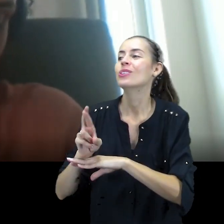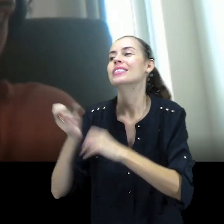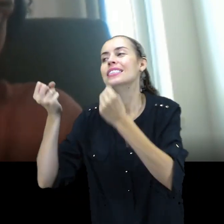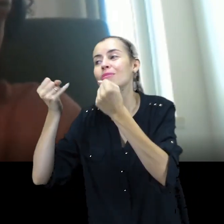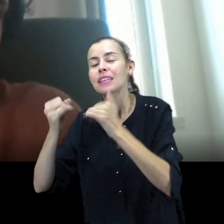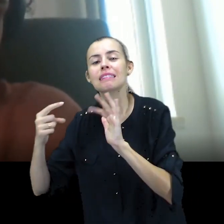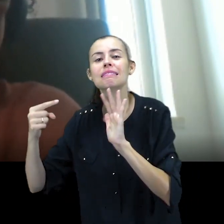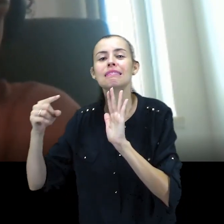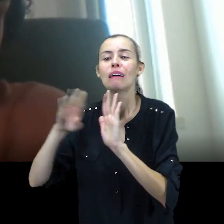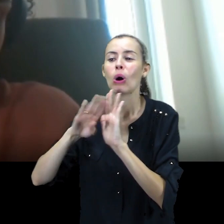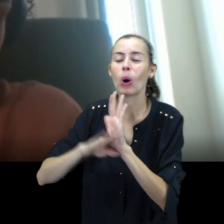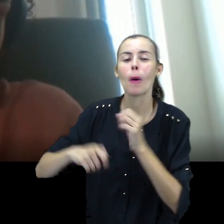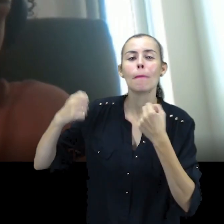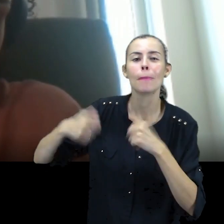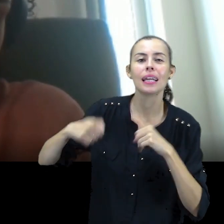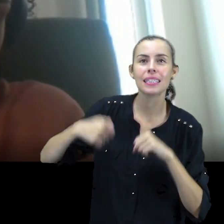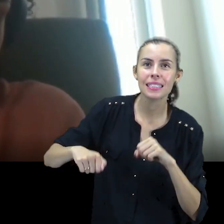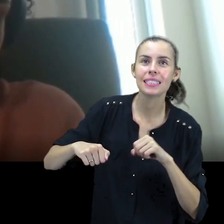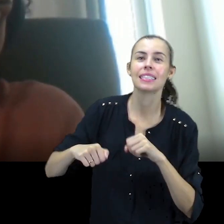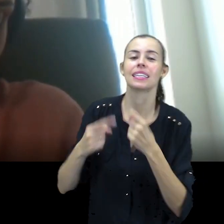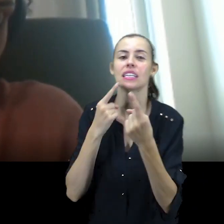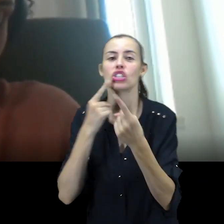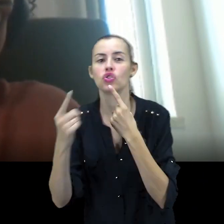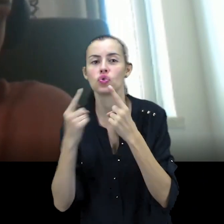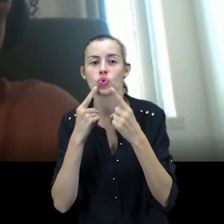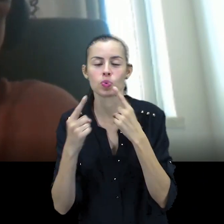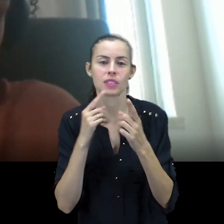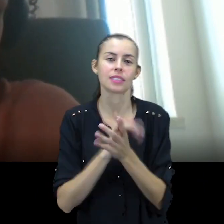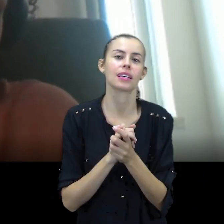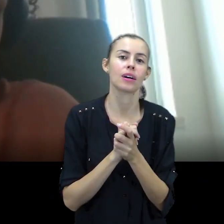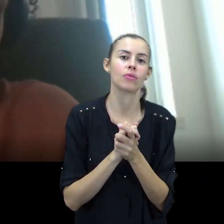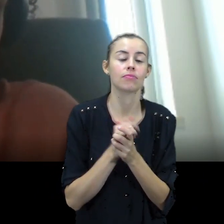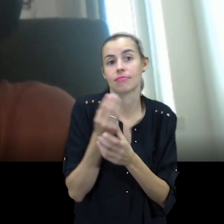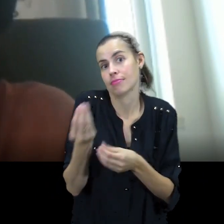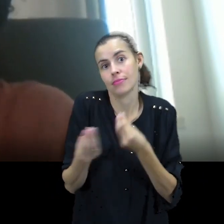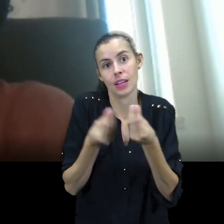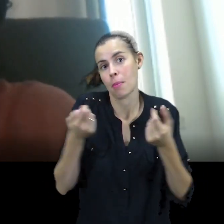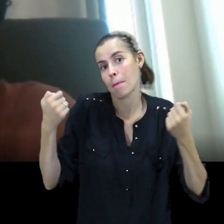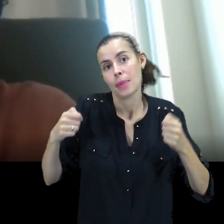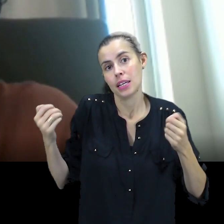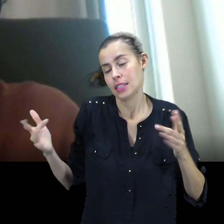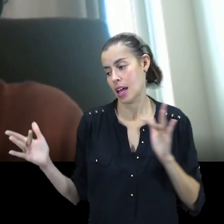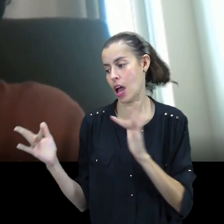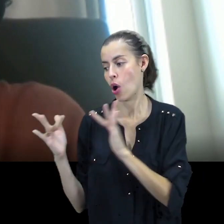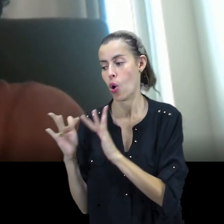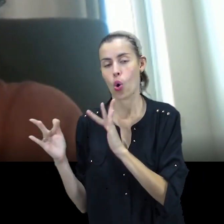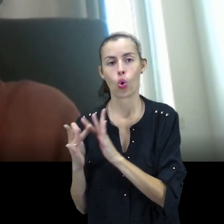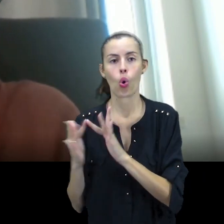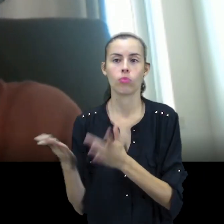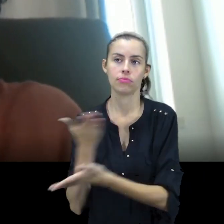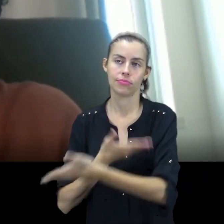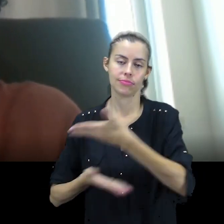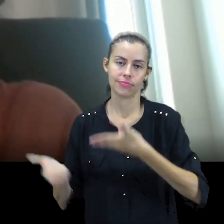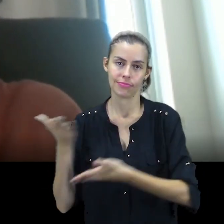nossa rotina da universidade. Nesse sentido, a gente tem trabalhado com formação docente. Eu fiz